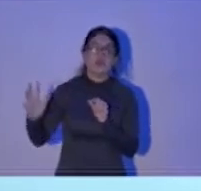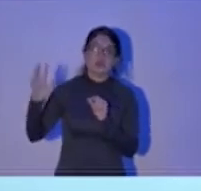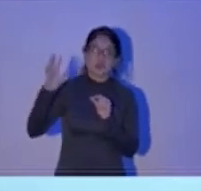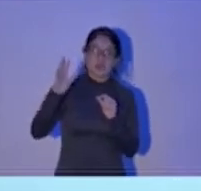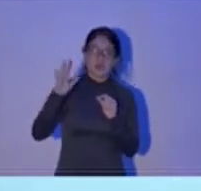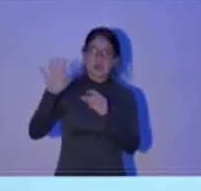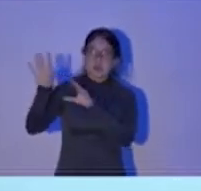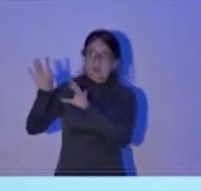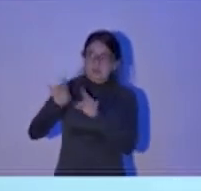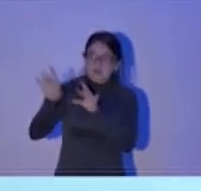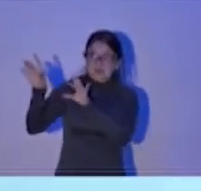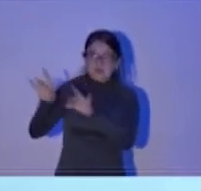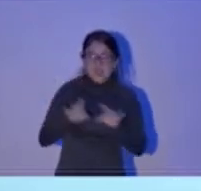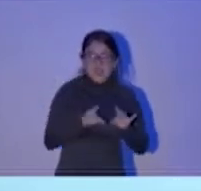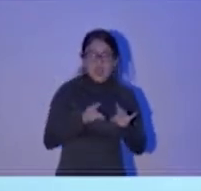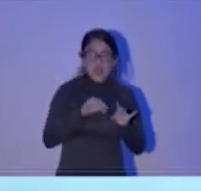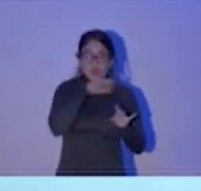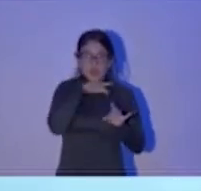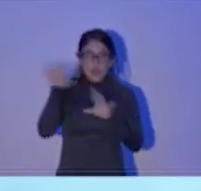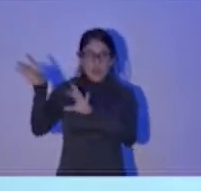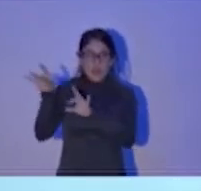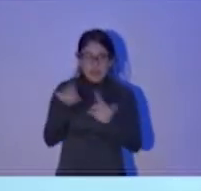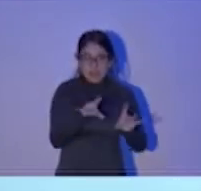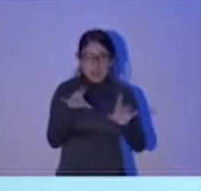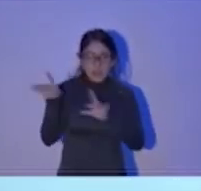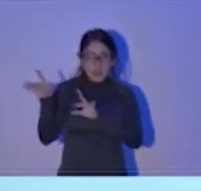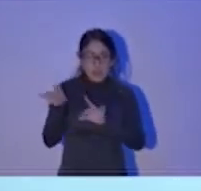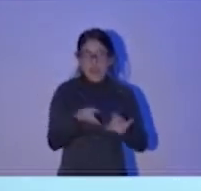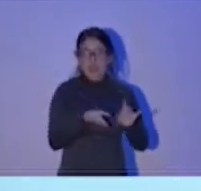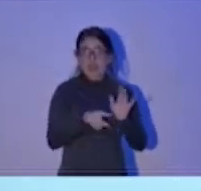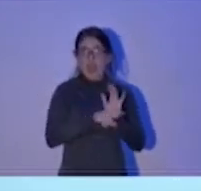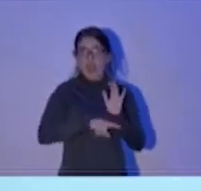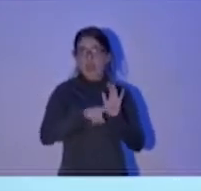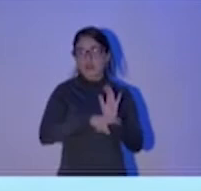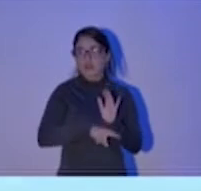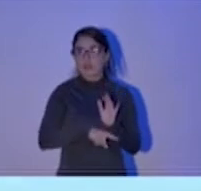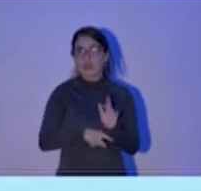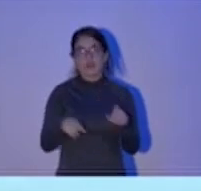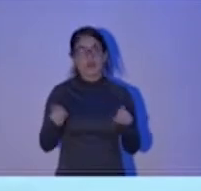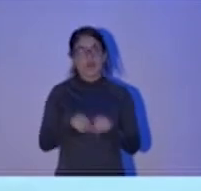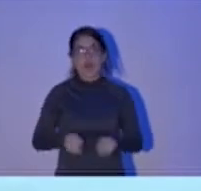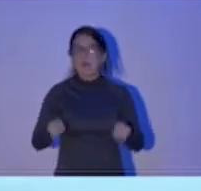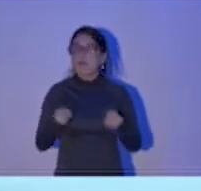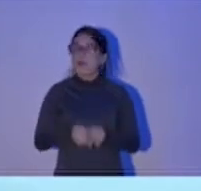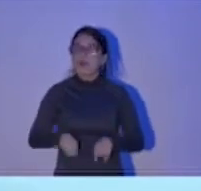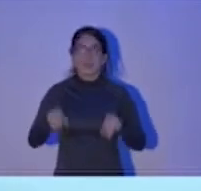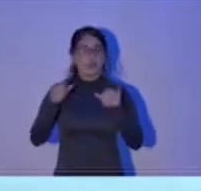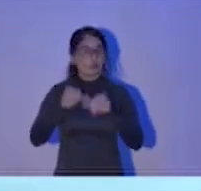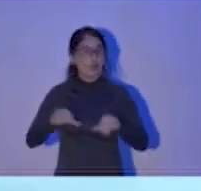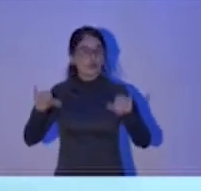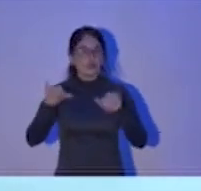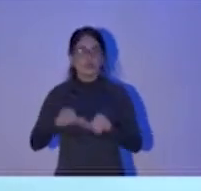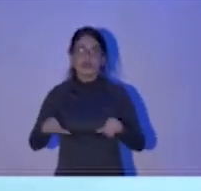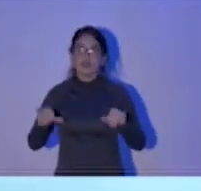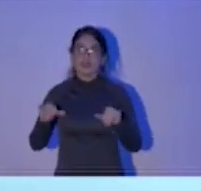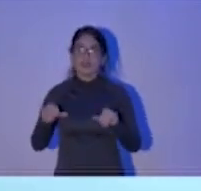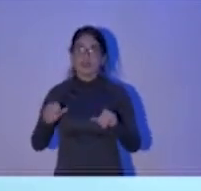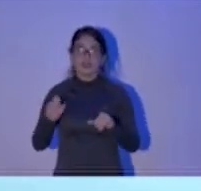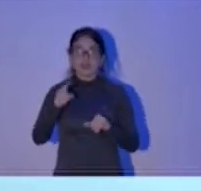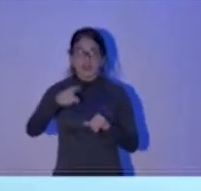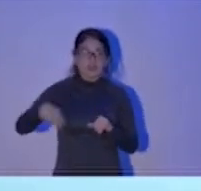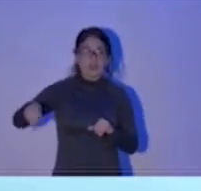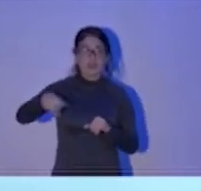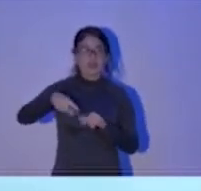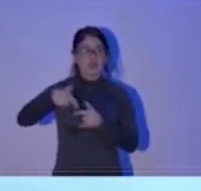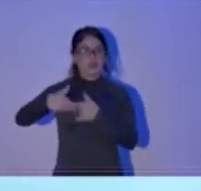valores que a sociedade brasileira também tem. E isso vale também para as notícias que são divulgadas a respeito do meio em que vocês